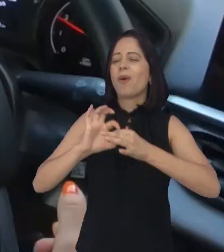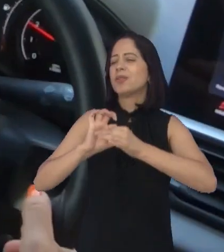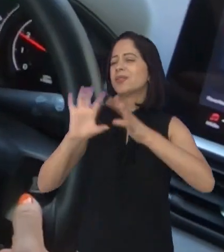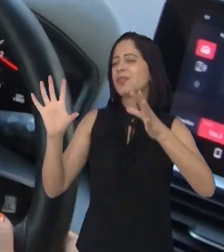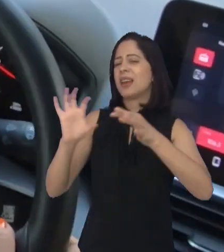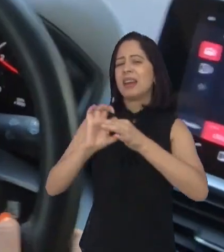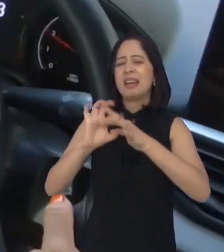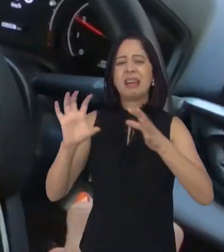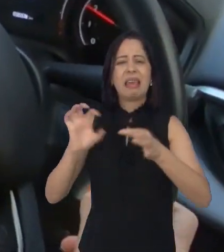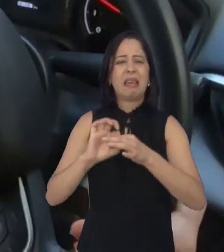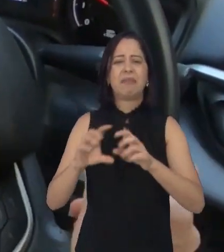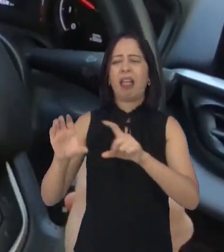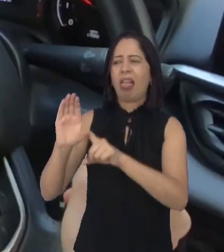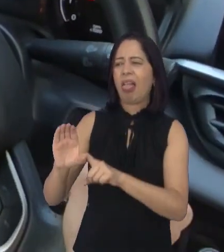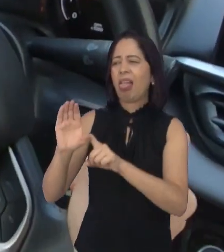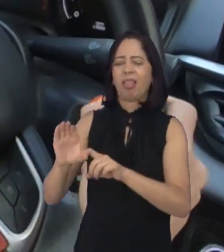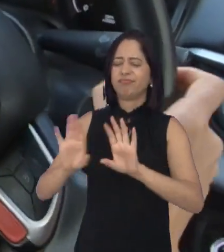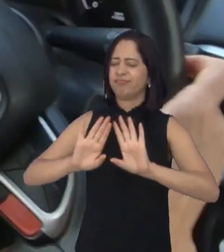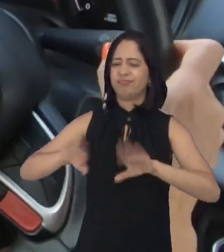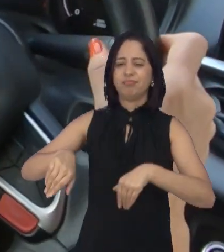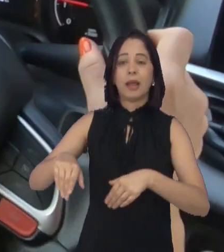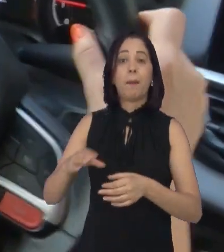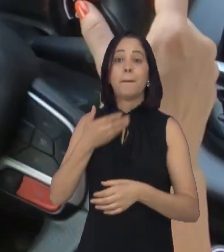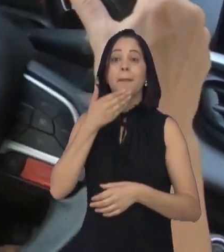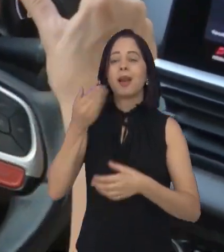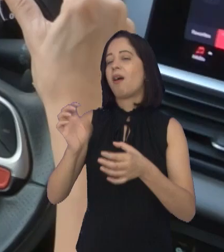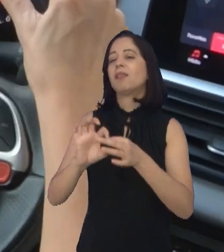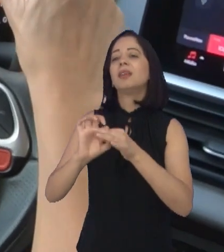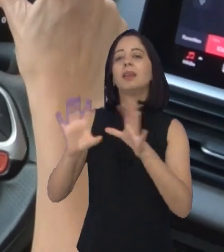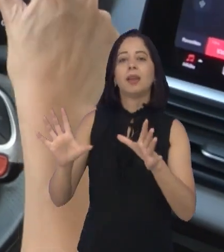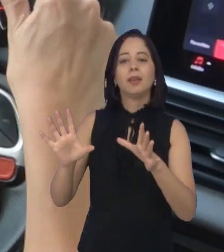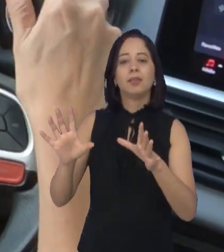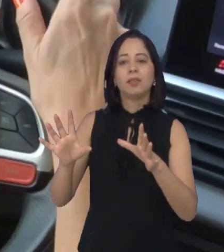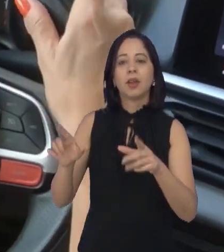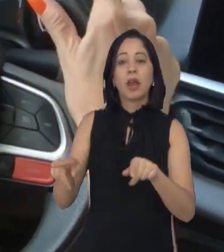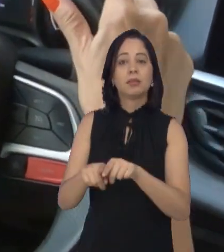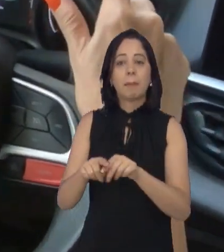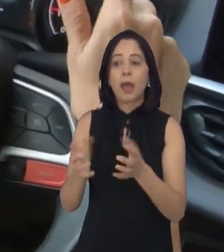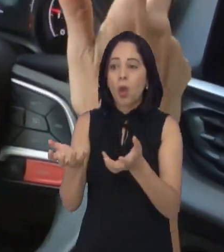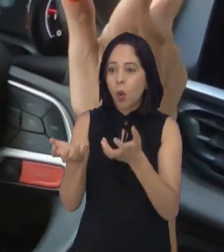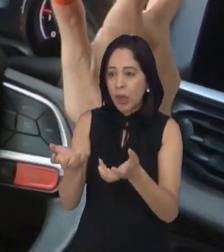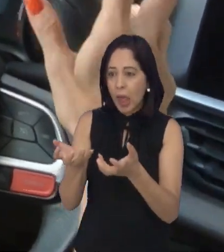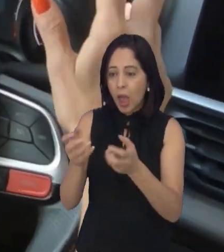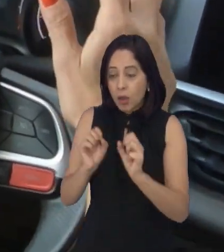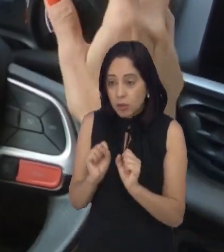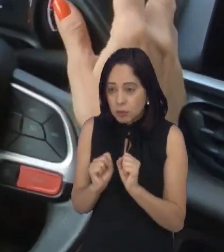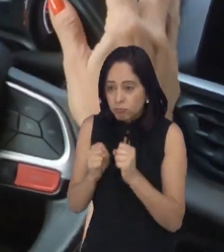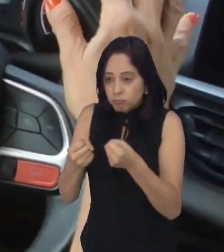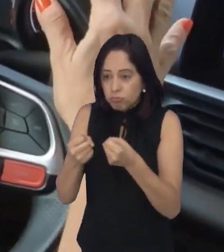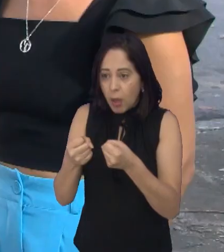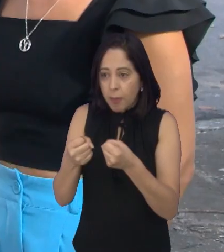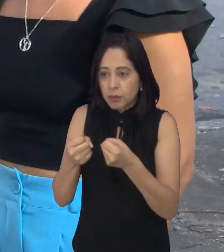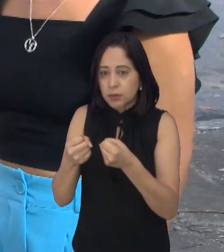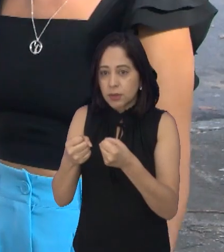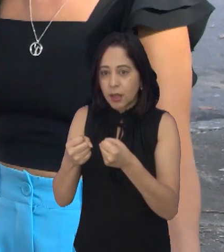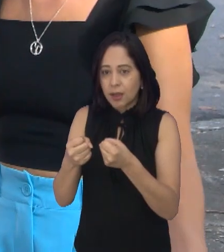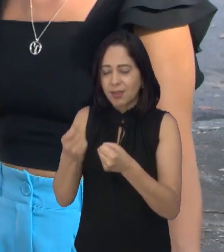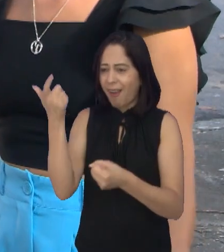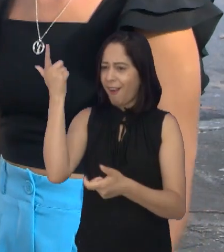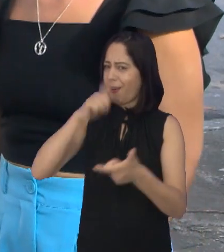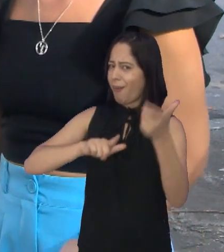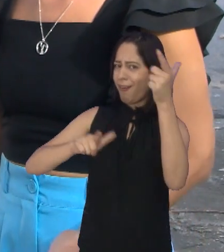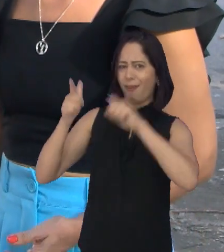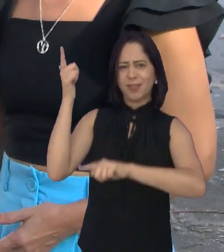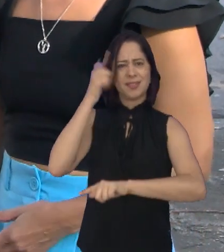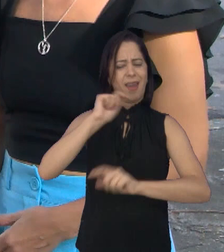né, de você não ficar dependendo mais de ninguém, é saber que tudo que a gente quer, se dedica e com a ajuda certa, você